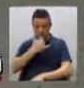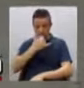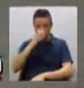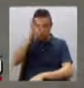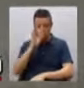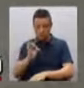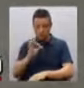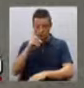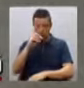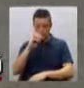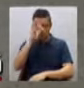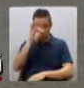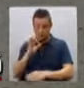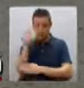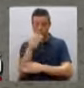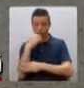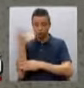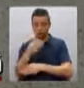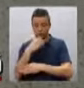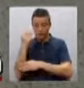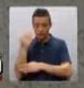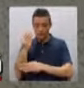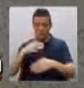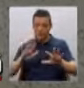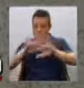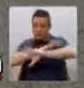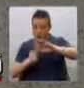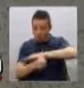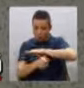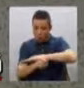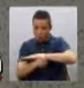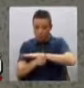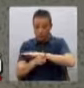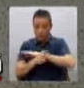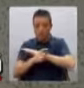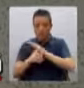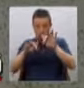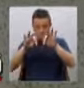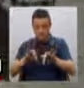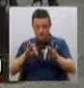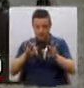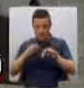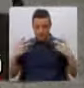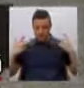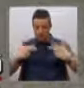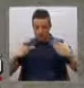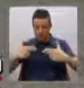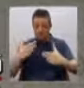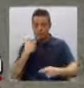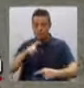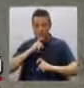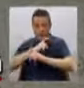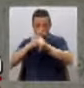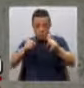ou 60% para os jovens e com uma corrupção generalizada, o Syriza promete acabar com as medidas de austeridade e renegociar a dívida